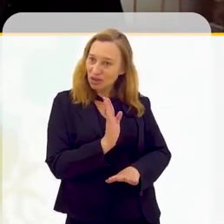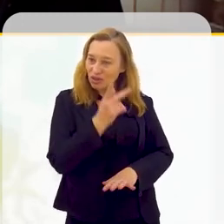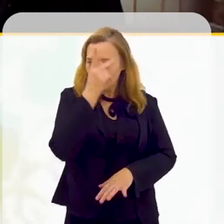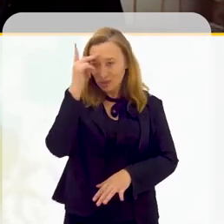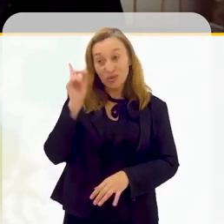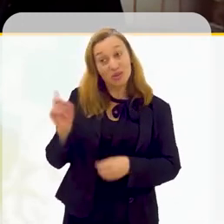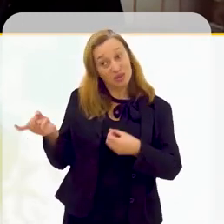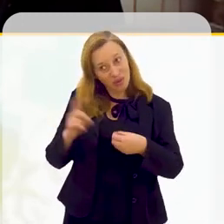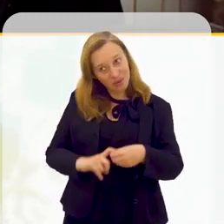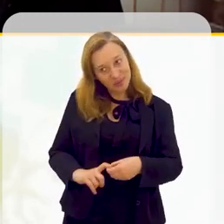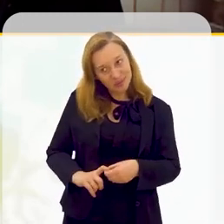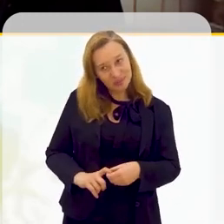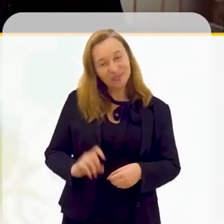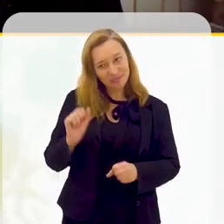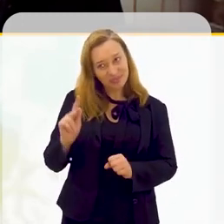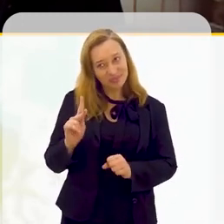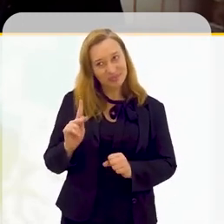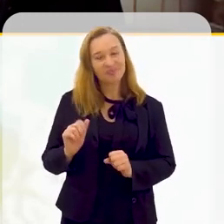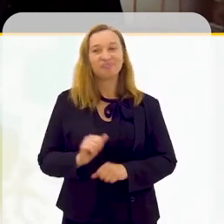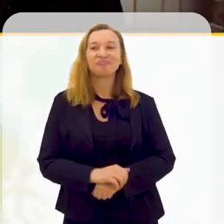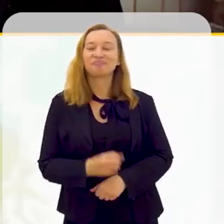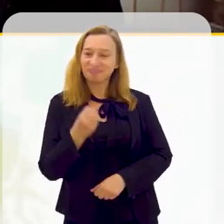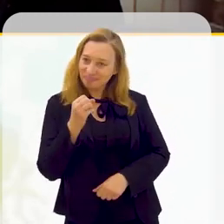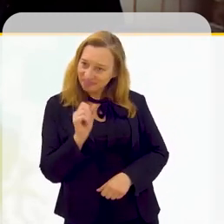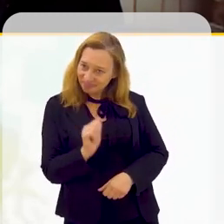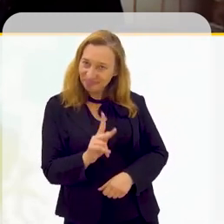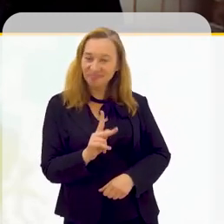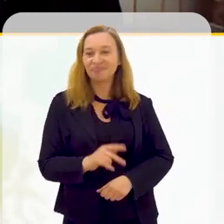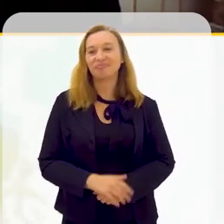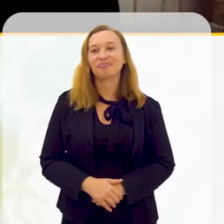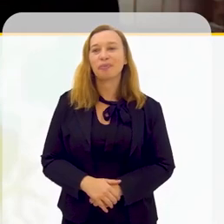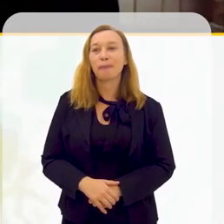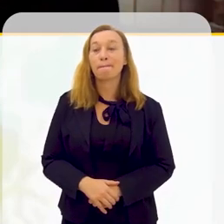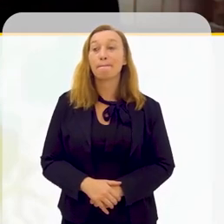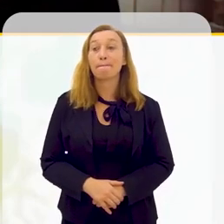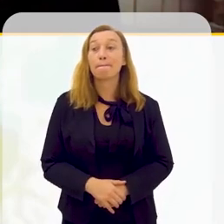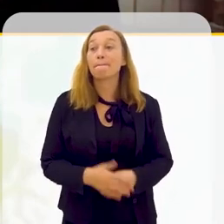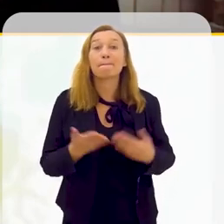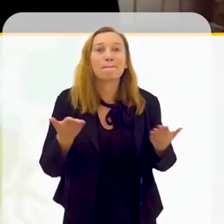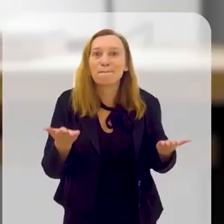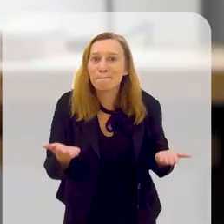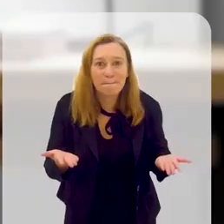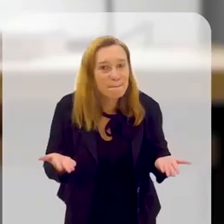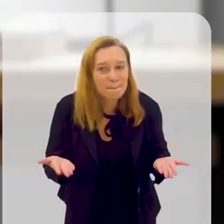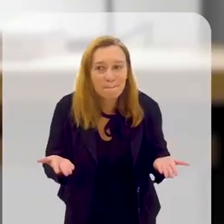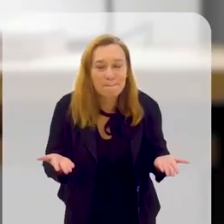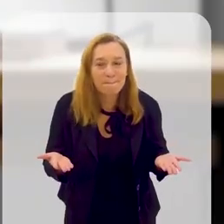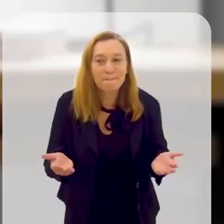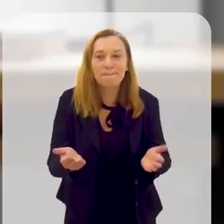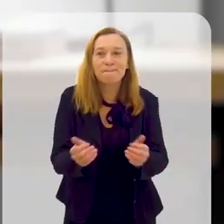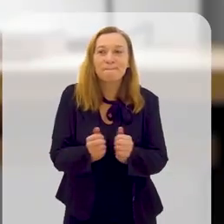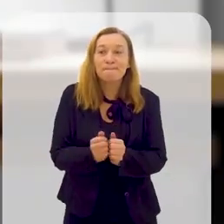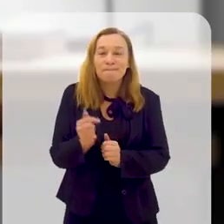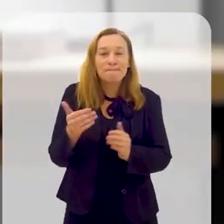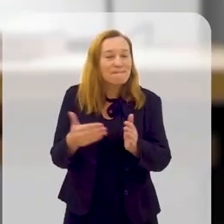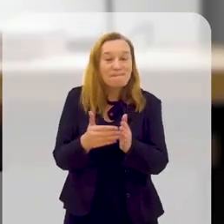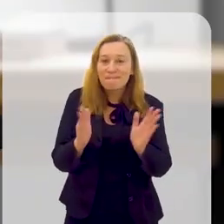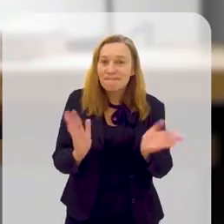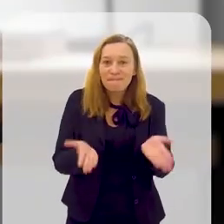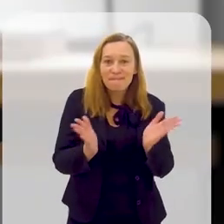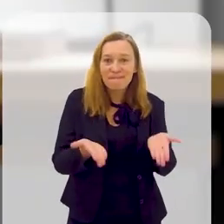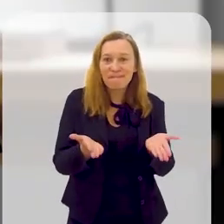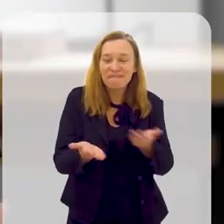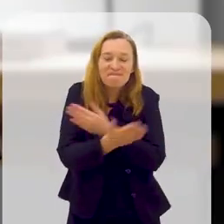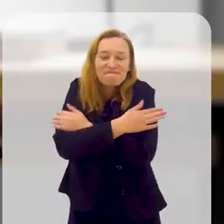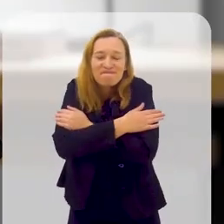eu vou me despedir do meu público e já volto tá bom ok e para você que ficou com